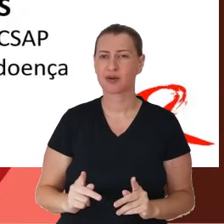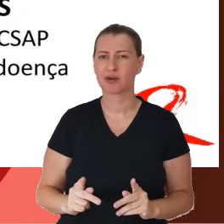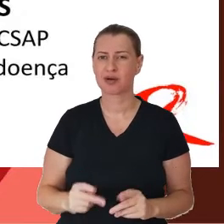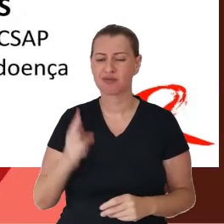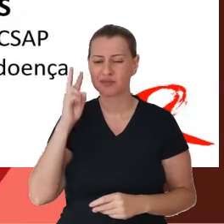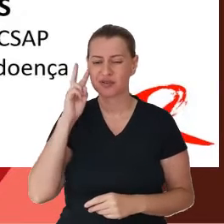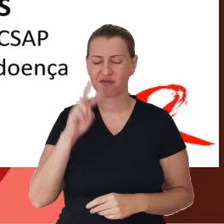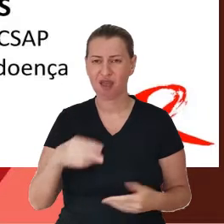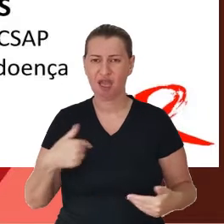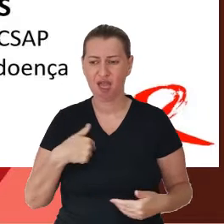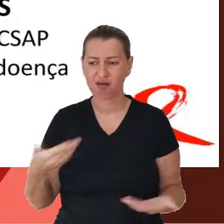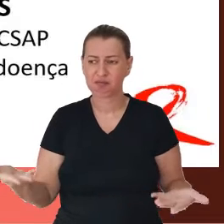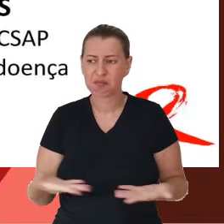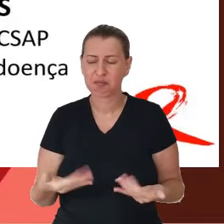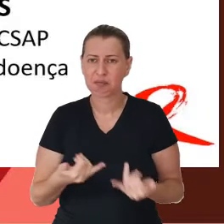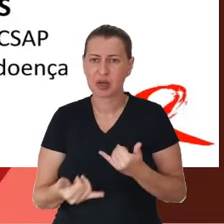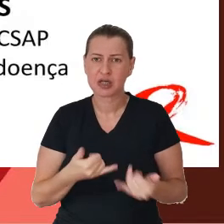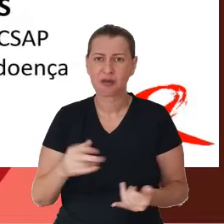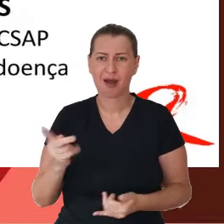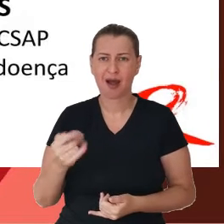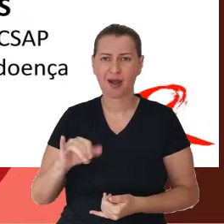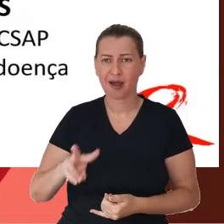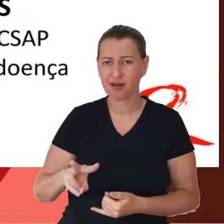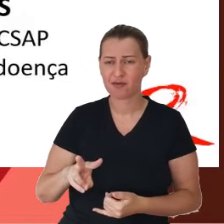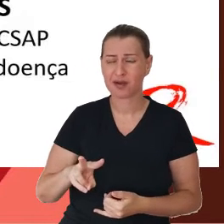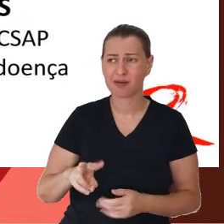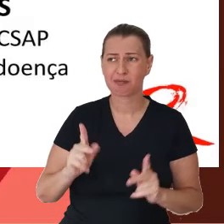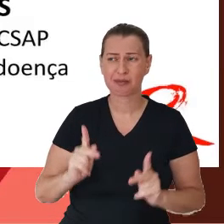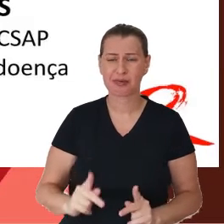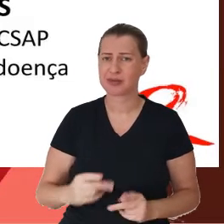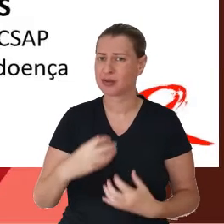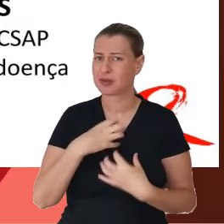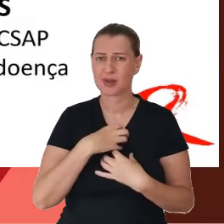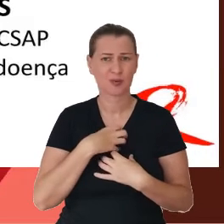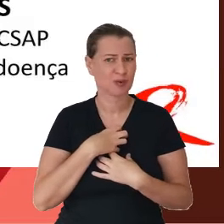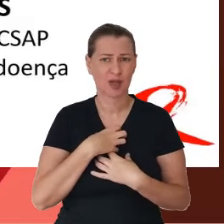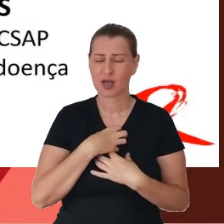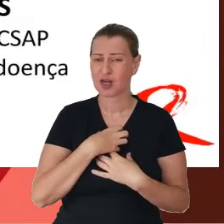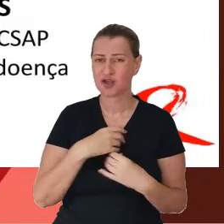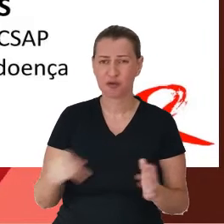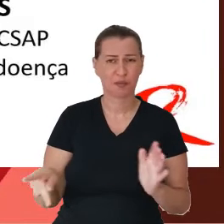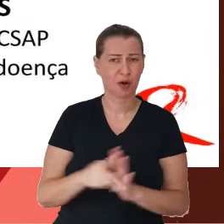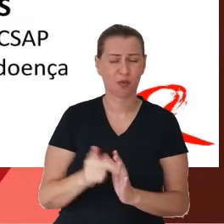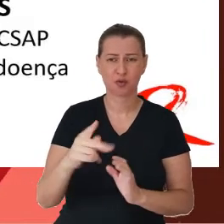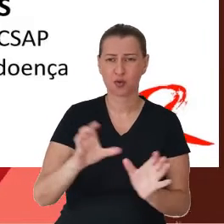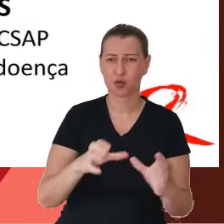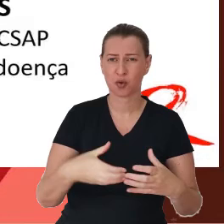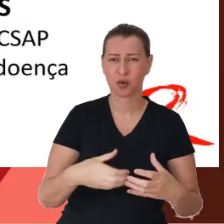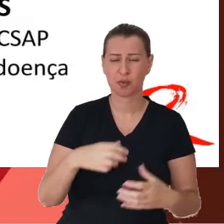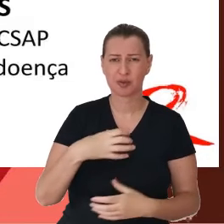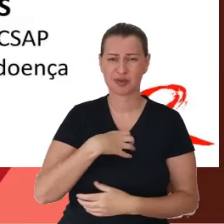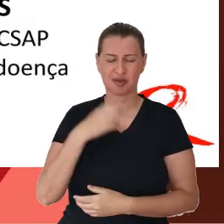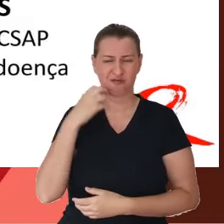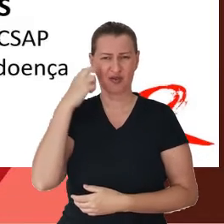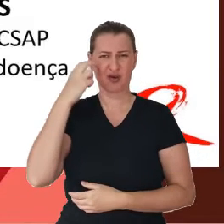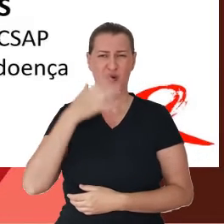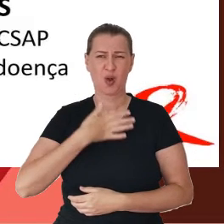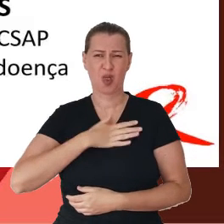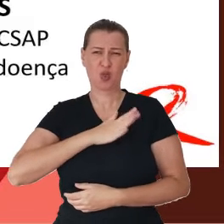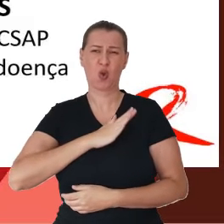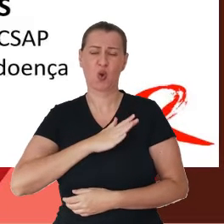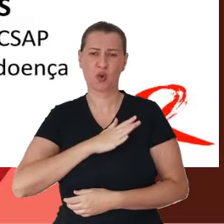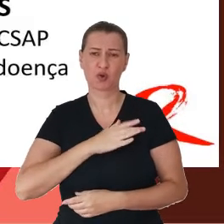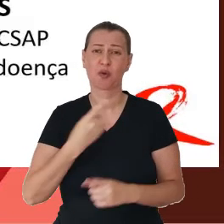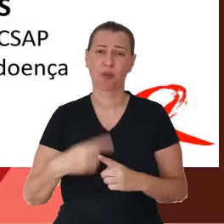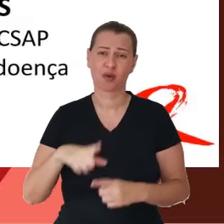estaria. Então, ela não se sente pertencente àquele grupo, ela sente vergonha, às vezes ela sente nojo,